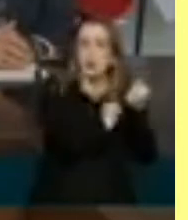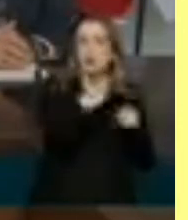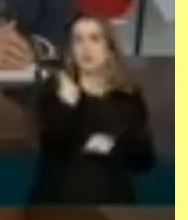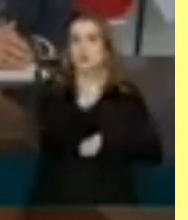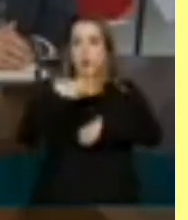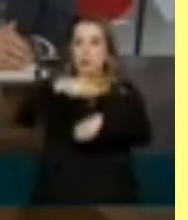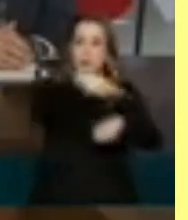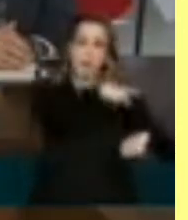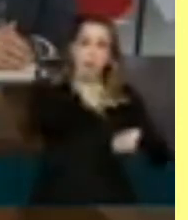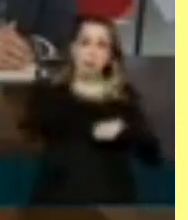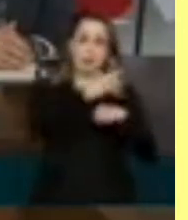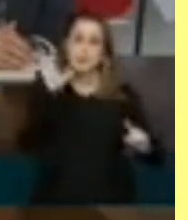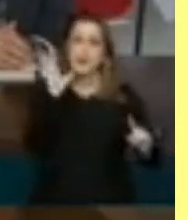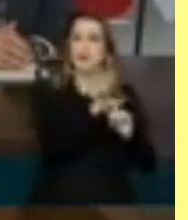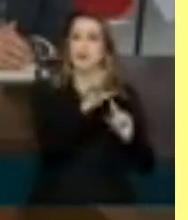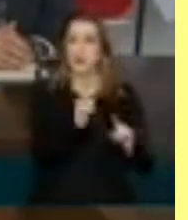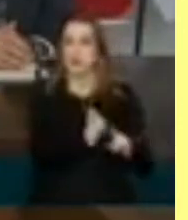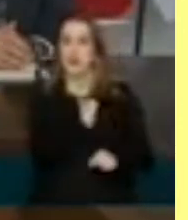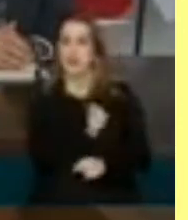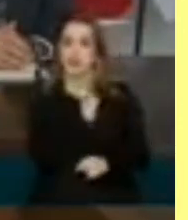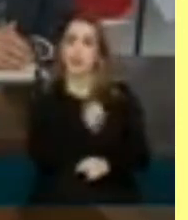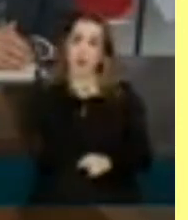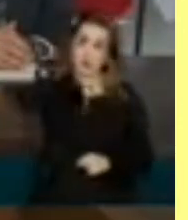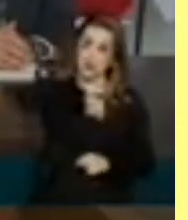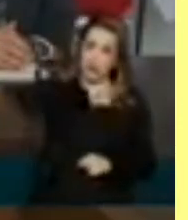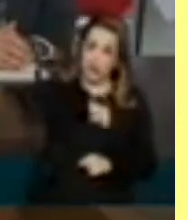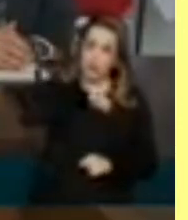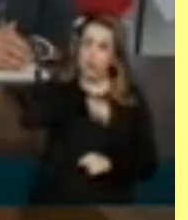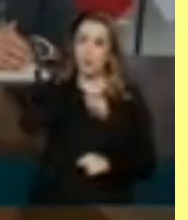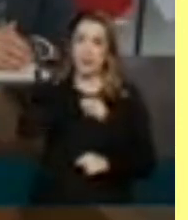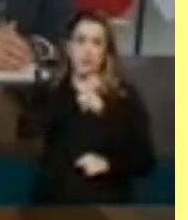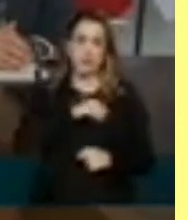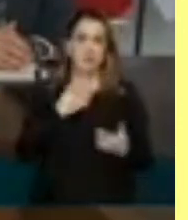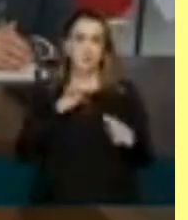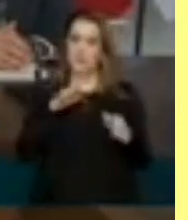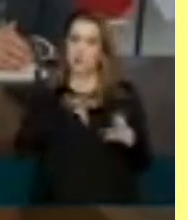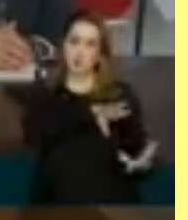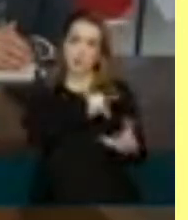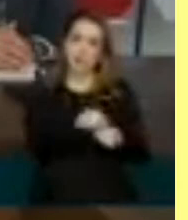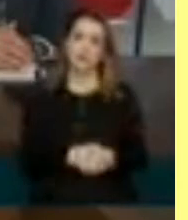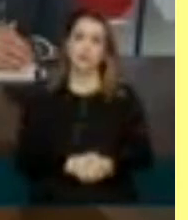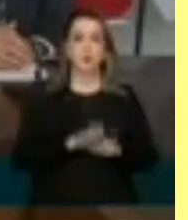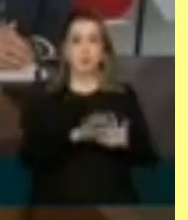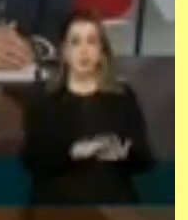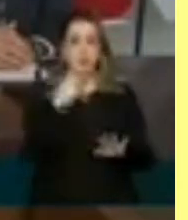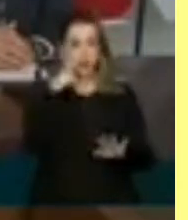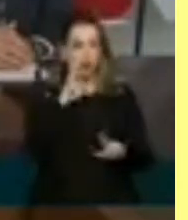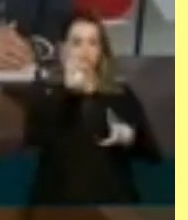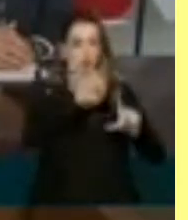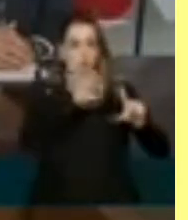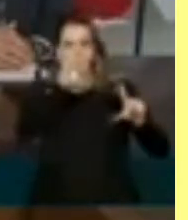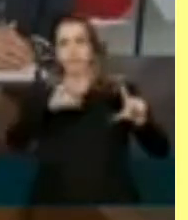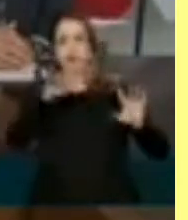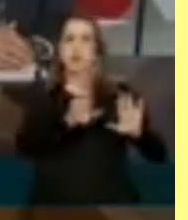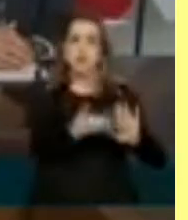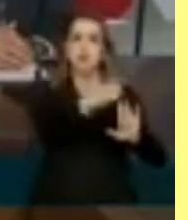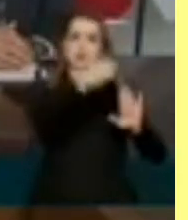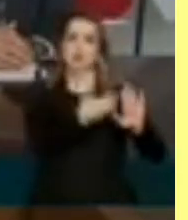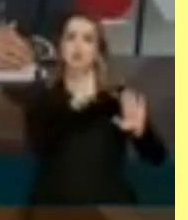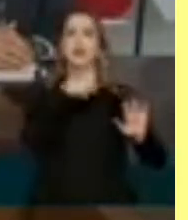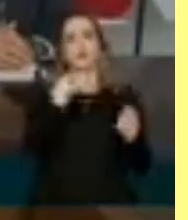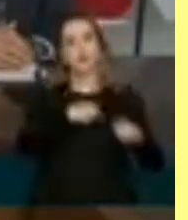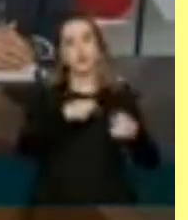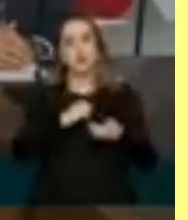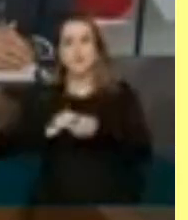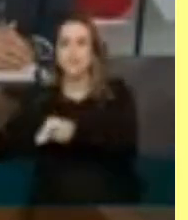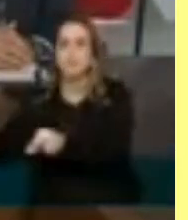severos sobre os níveis de emprego e renda em todo o mundo. Por trás das estatísticas, nos solidarizamos com milhões de